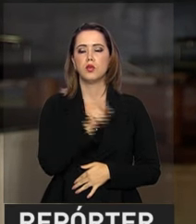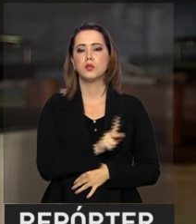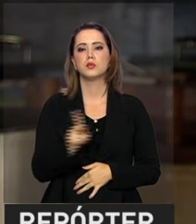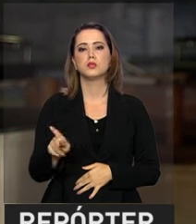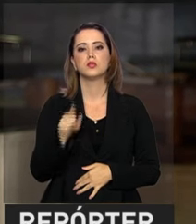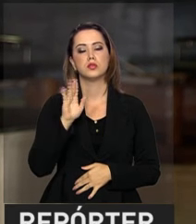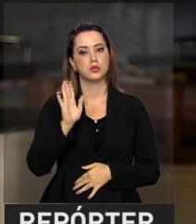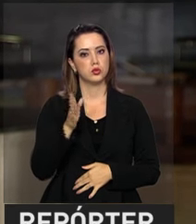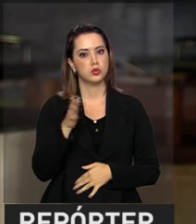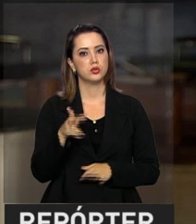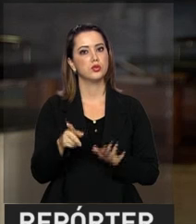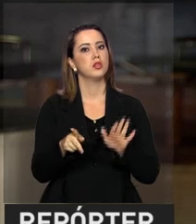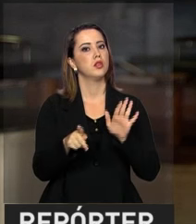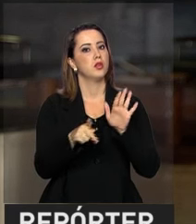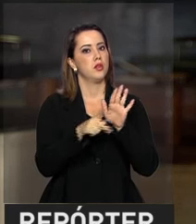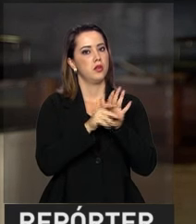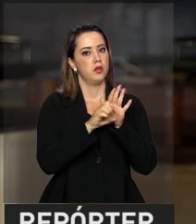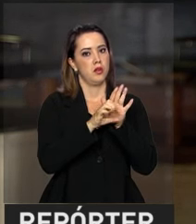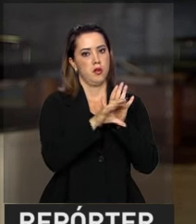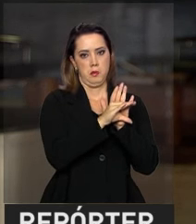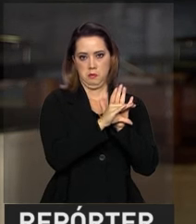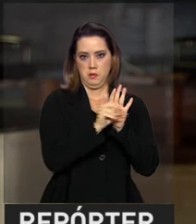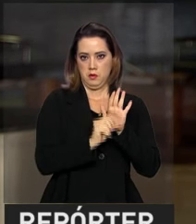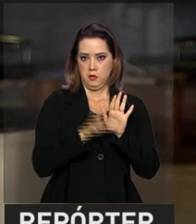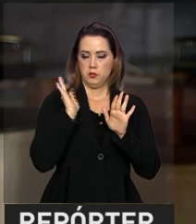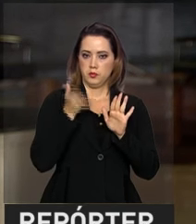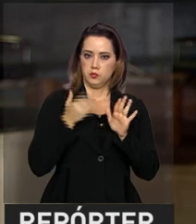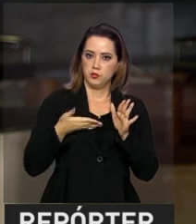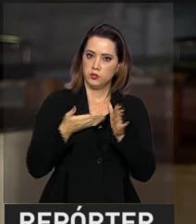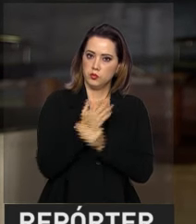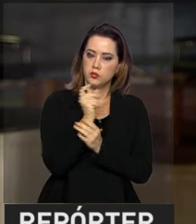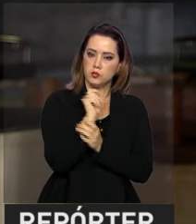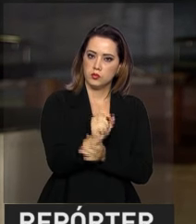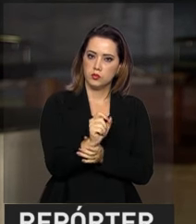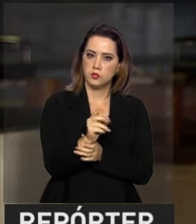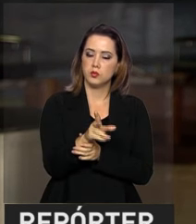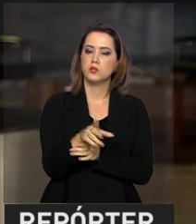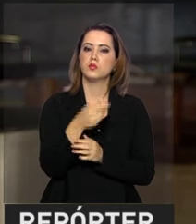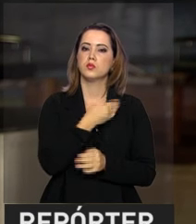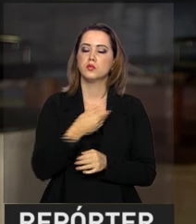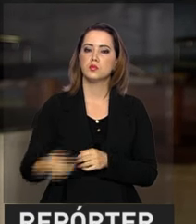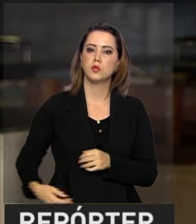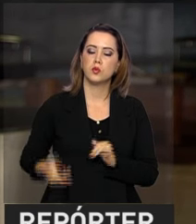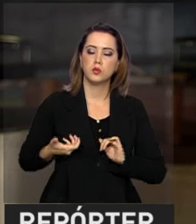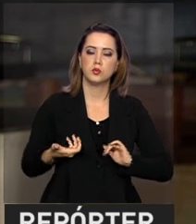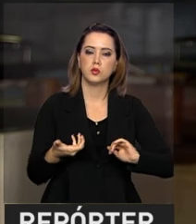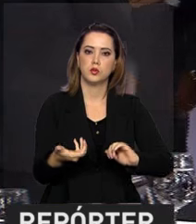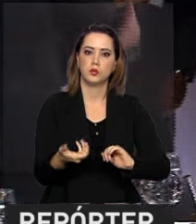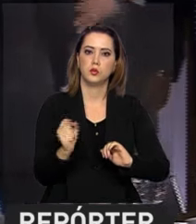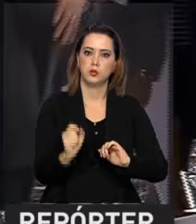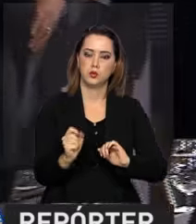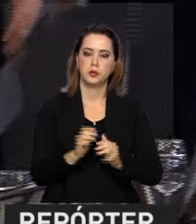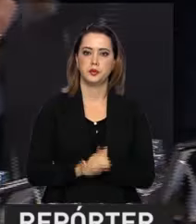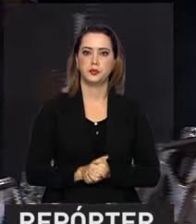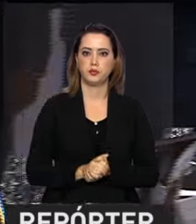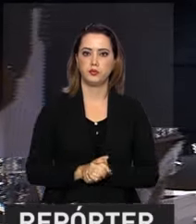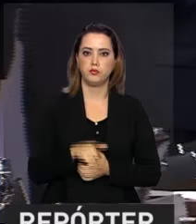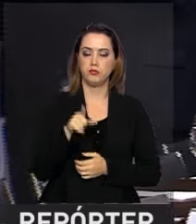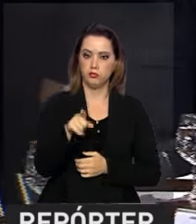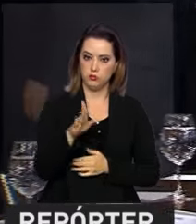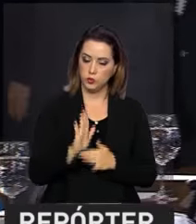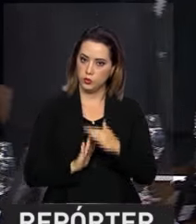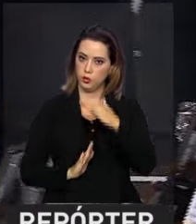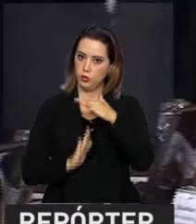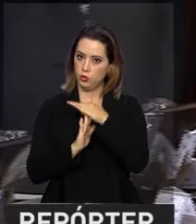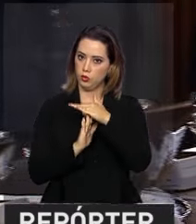proposta de emenda constitucional que foi enviada ontem pelo governo ao Congresso. Estabelecer um teto